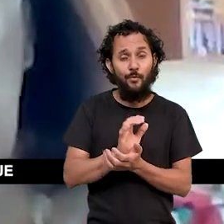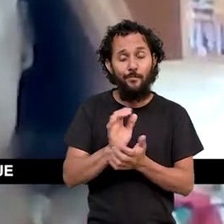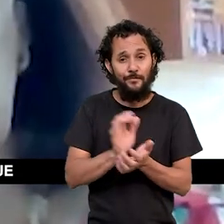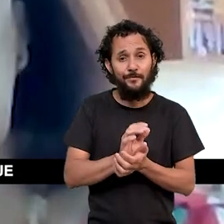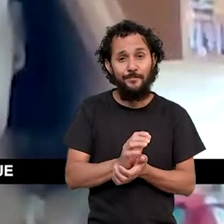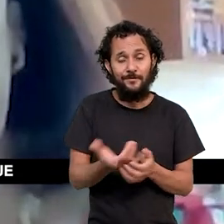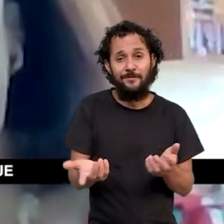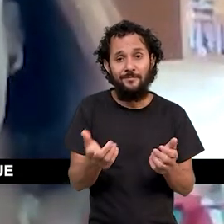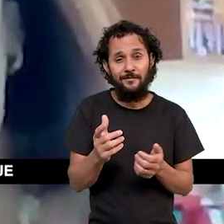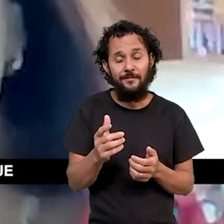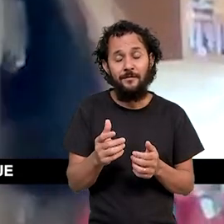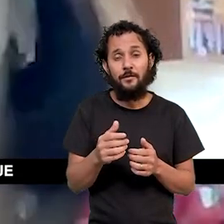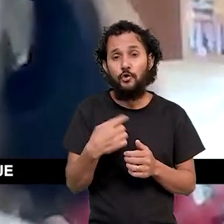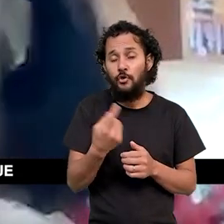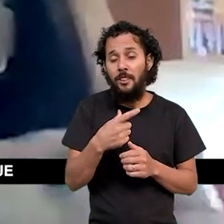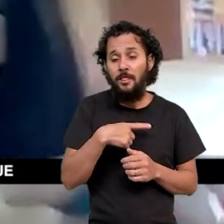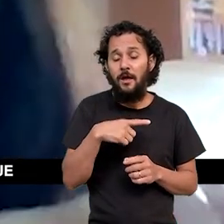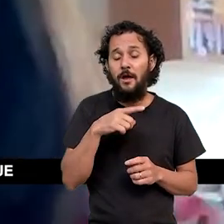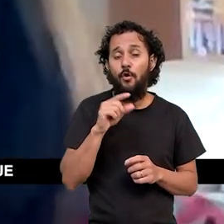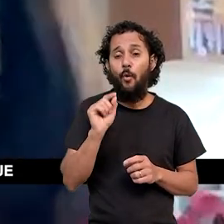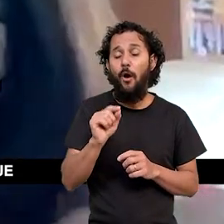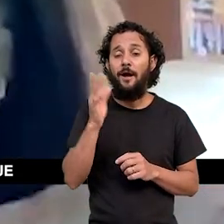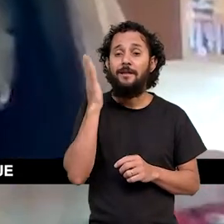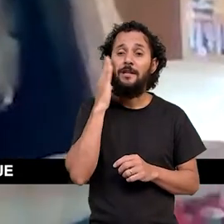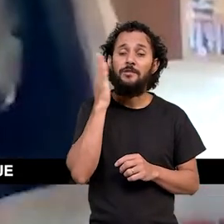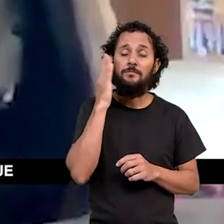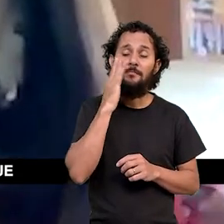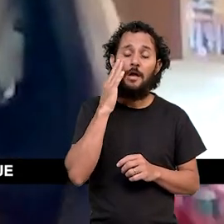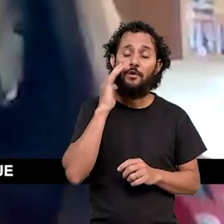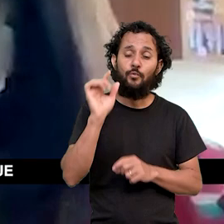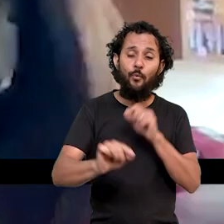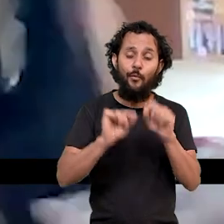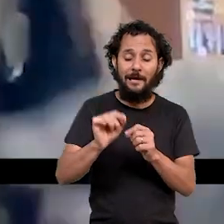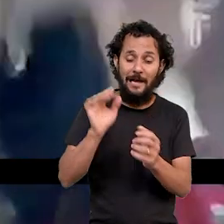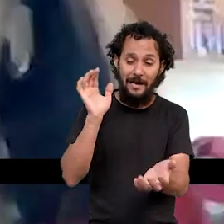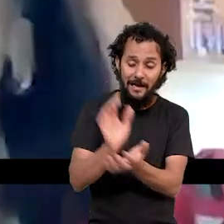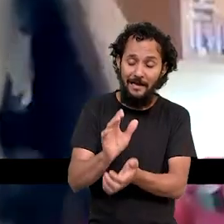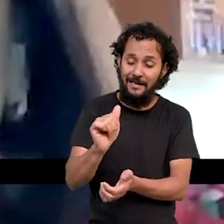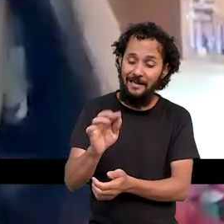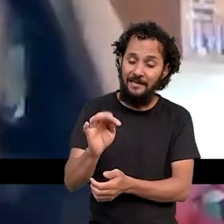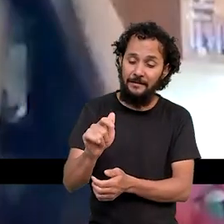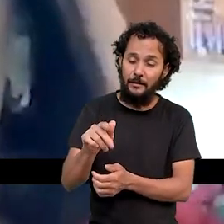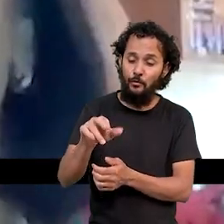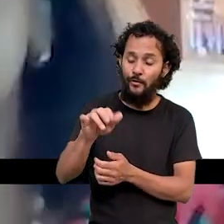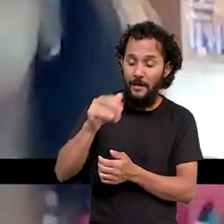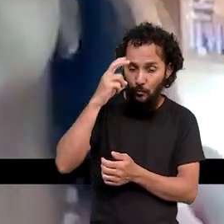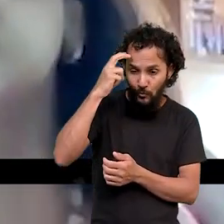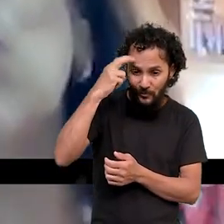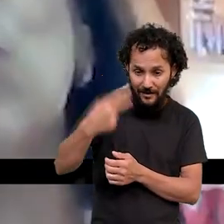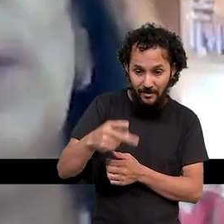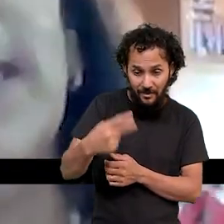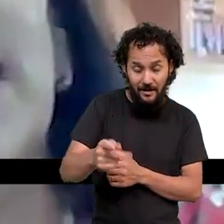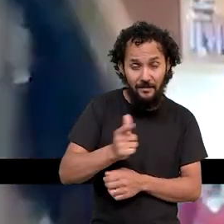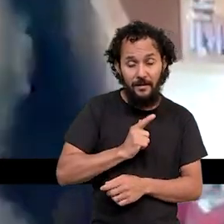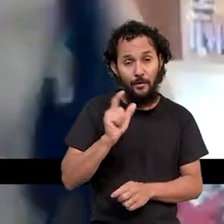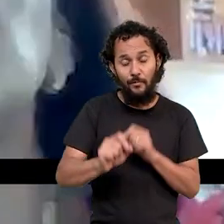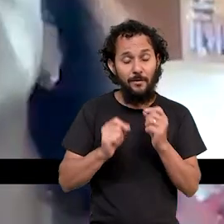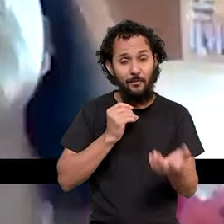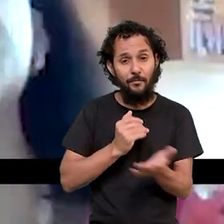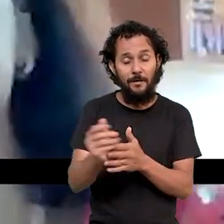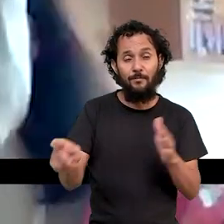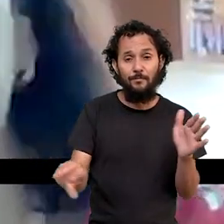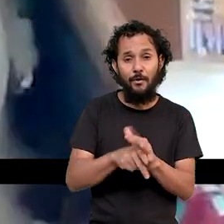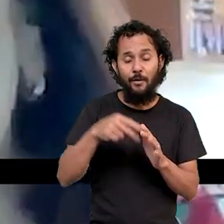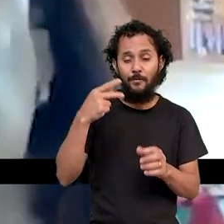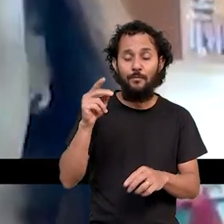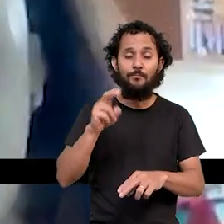dos idosos, nós temos que entender que esta categoria, que as suas culturas se constituem a partir